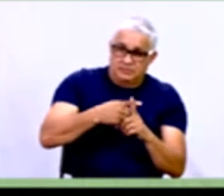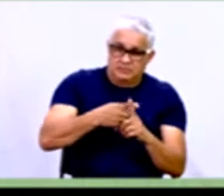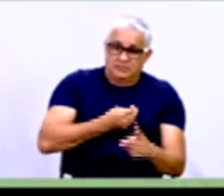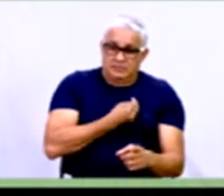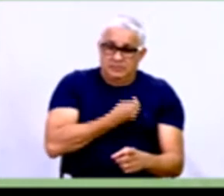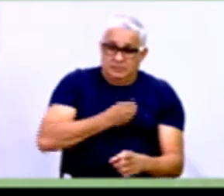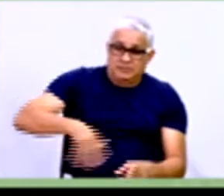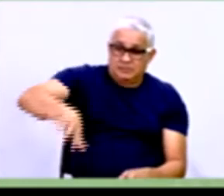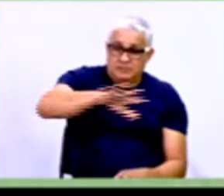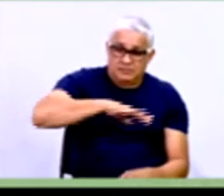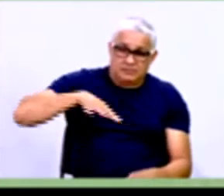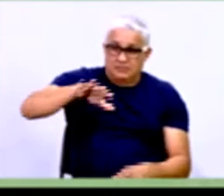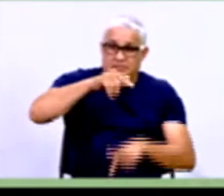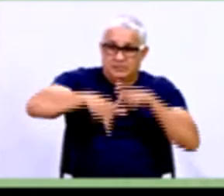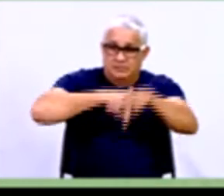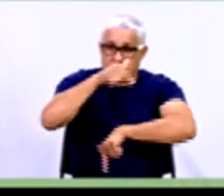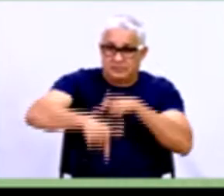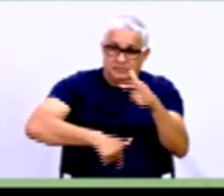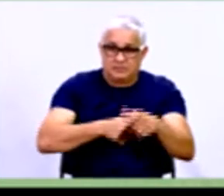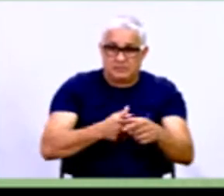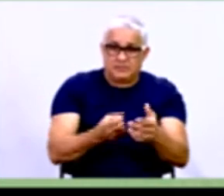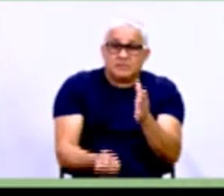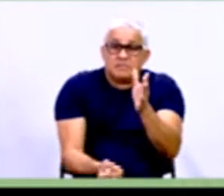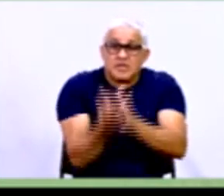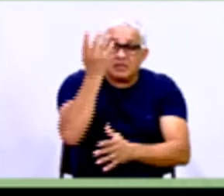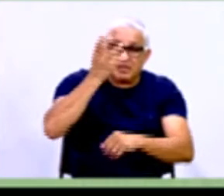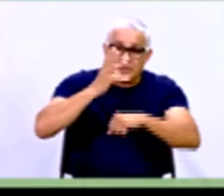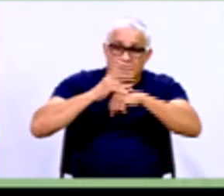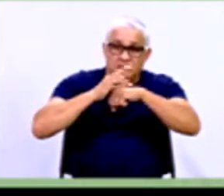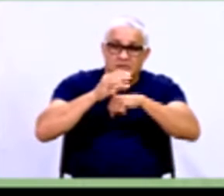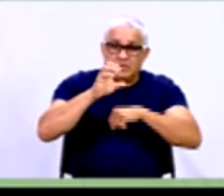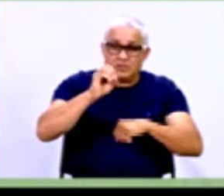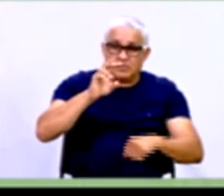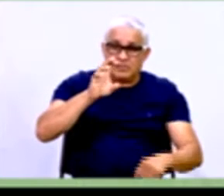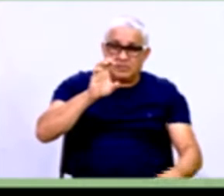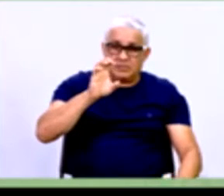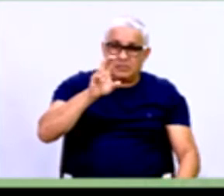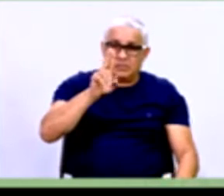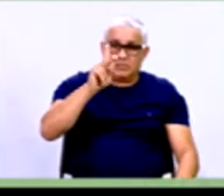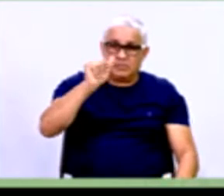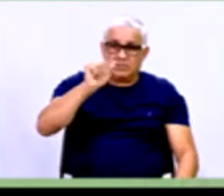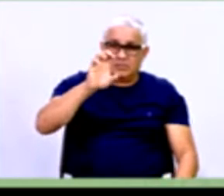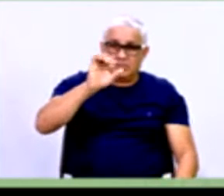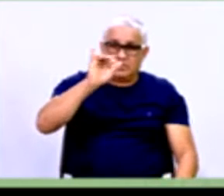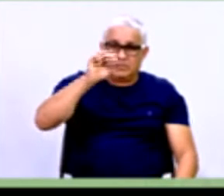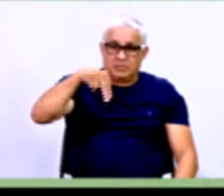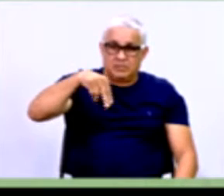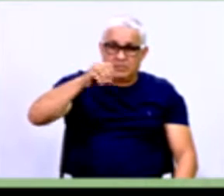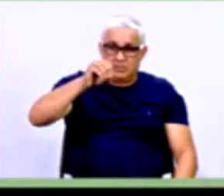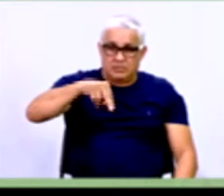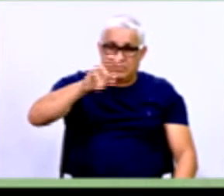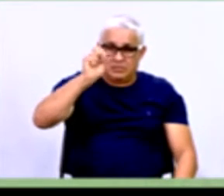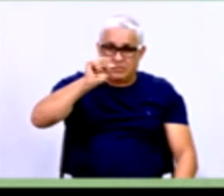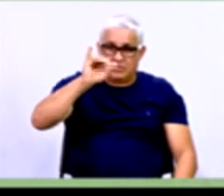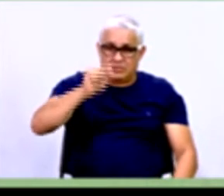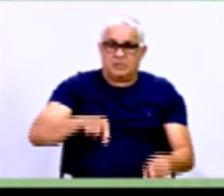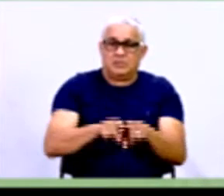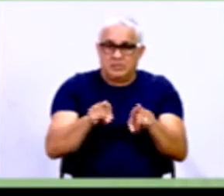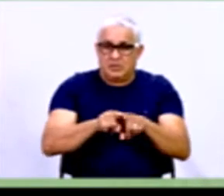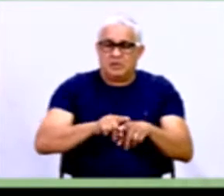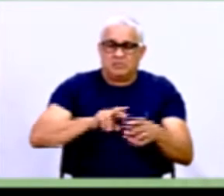de trabalho. E com isso surgiram as doenças ocupacionais e uma série de problemas, de acidentes no ambiente de trabalho.